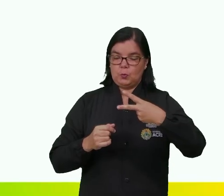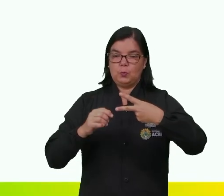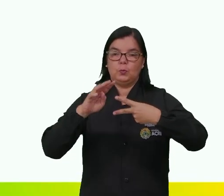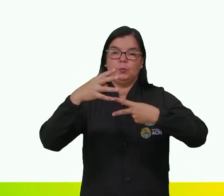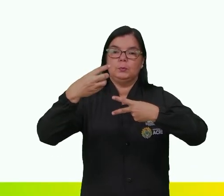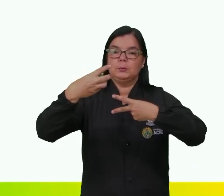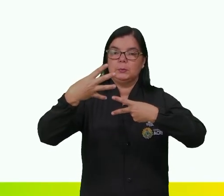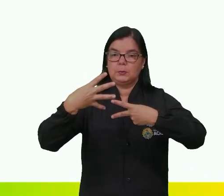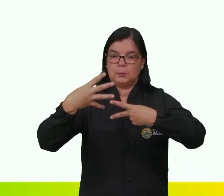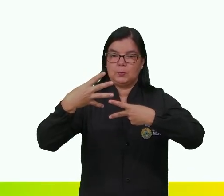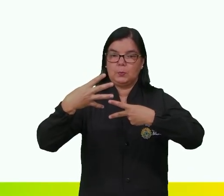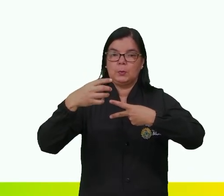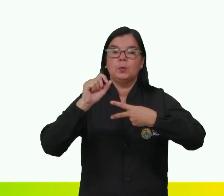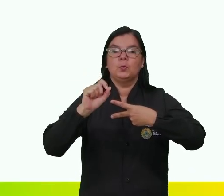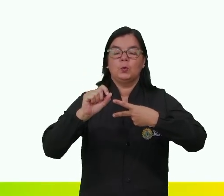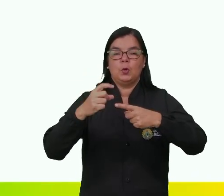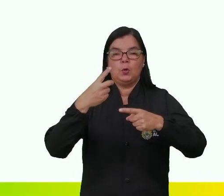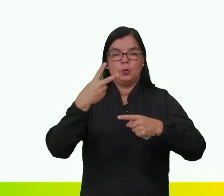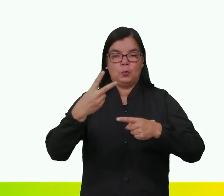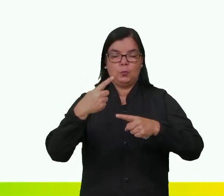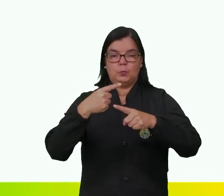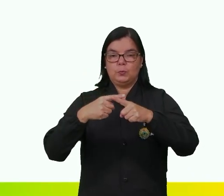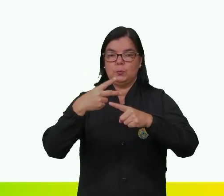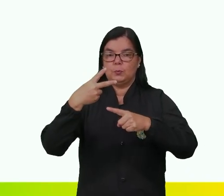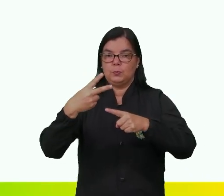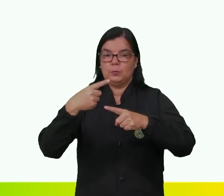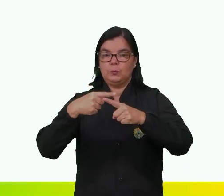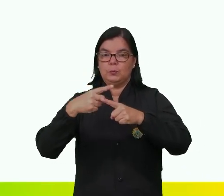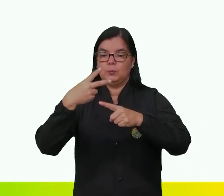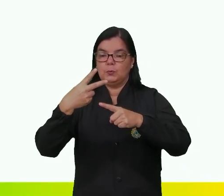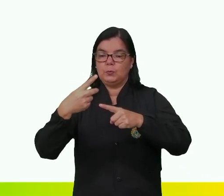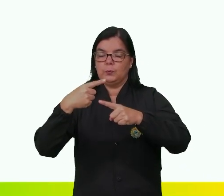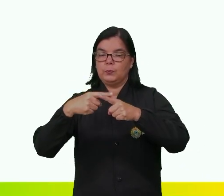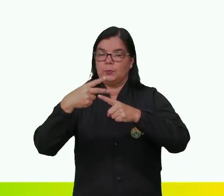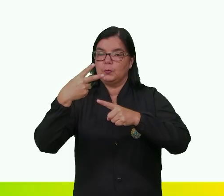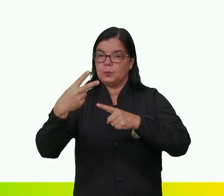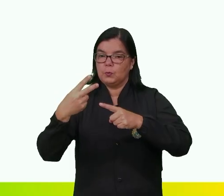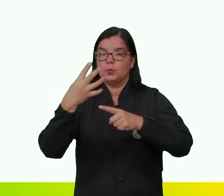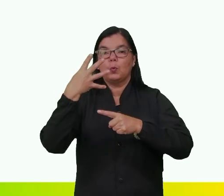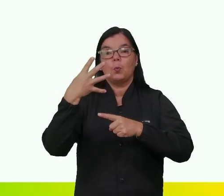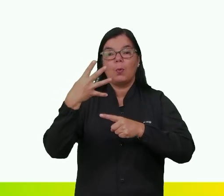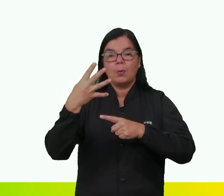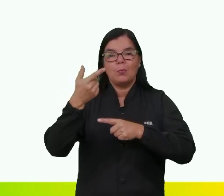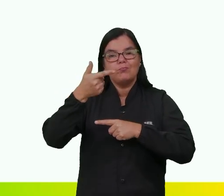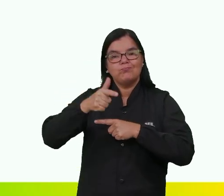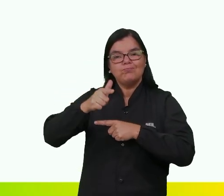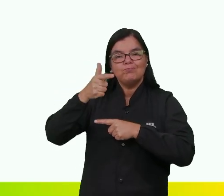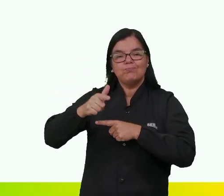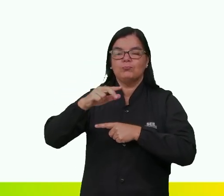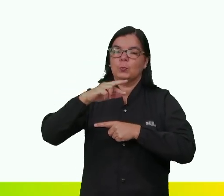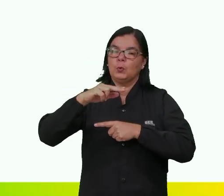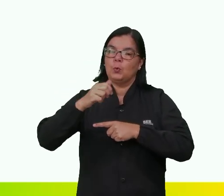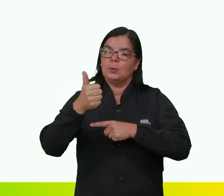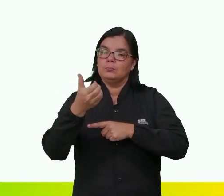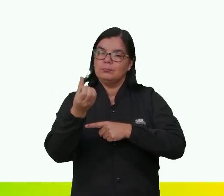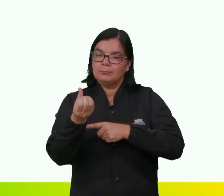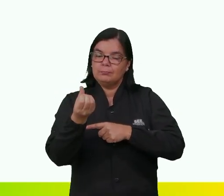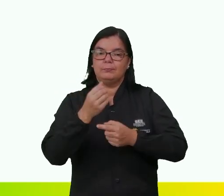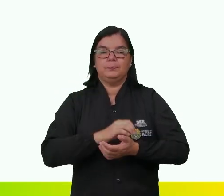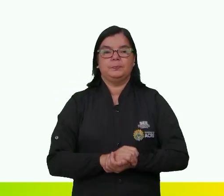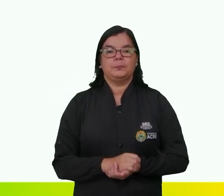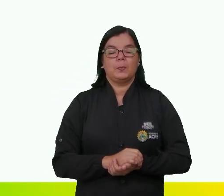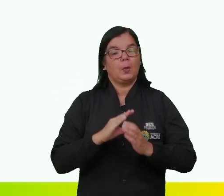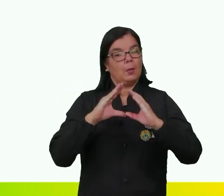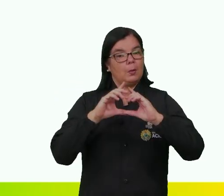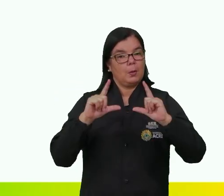elevado a 4 significa 2 vezes 2 vezes 2 vezes 2. Dá um total de 16.